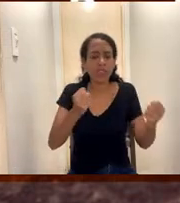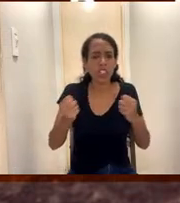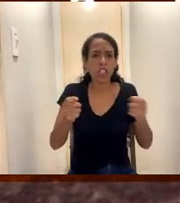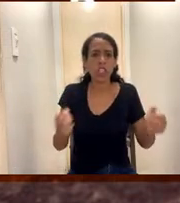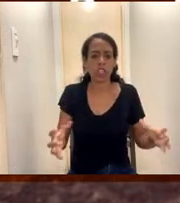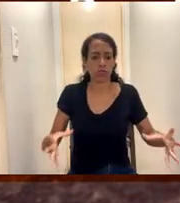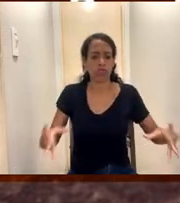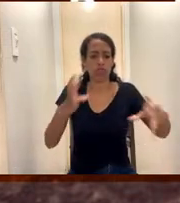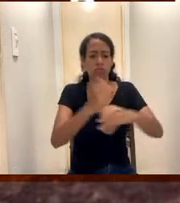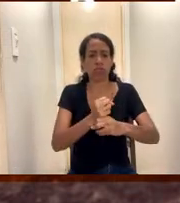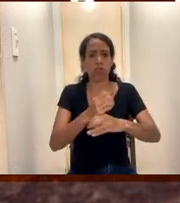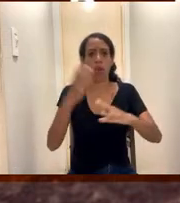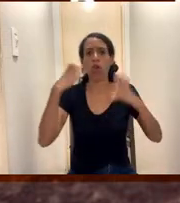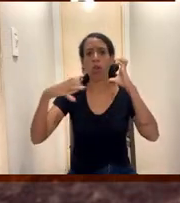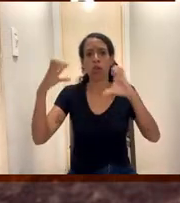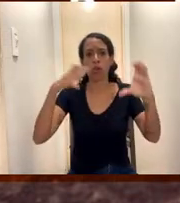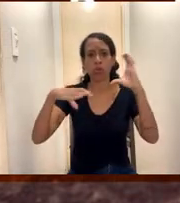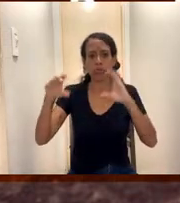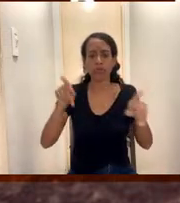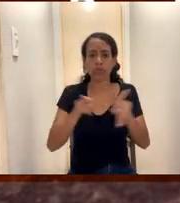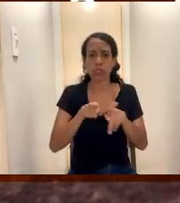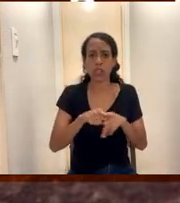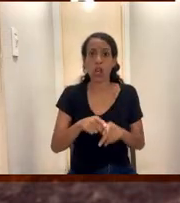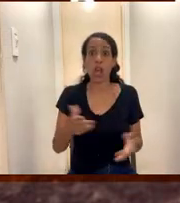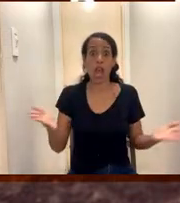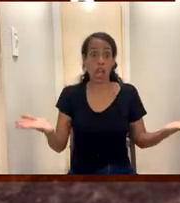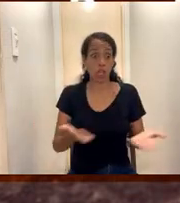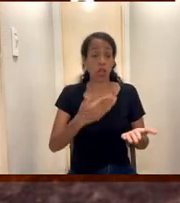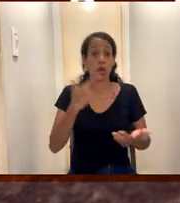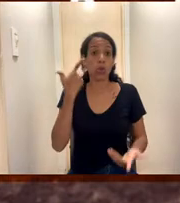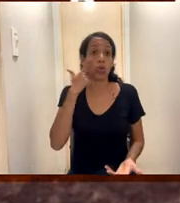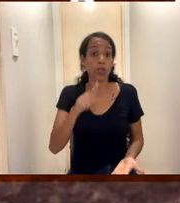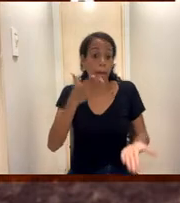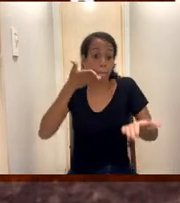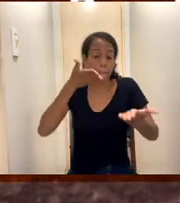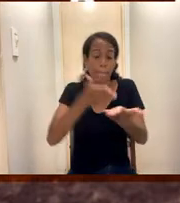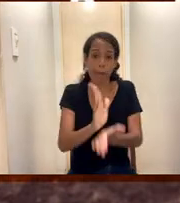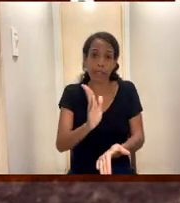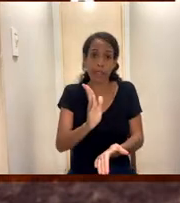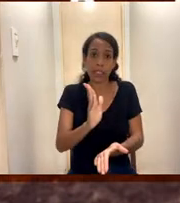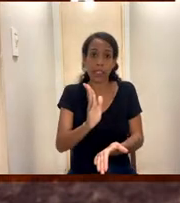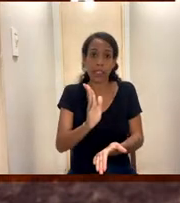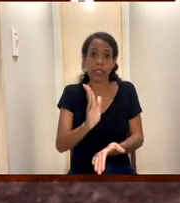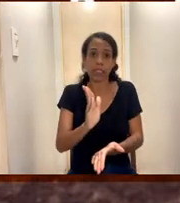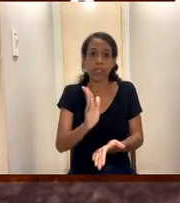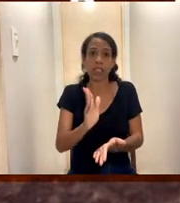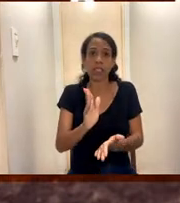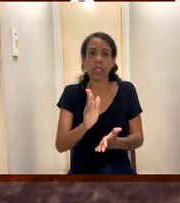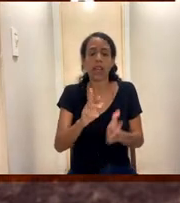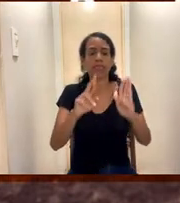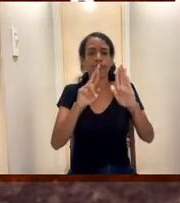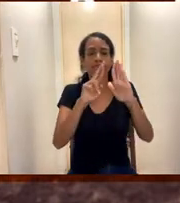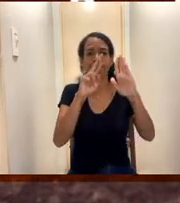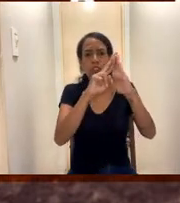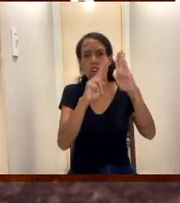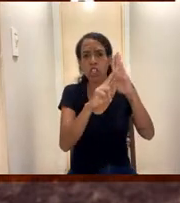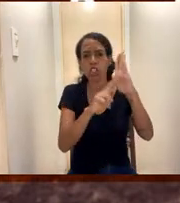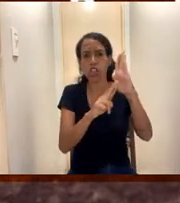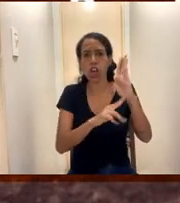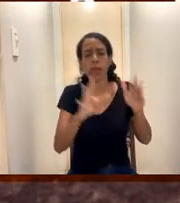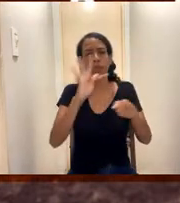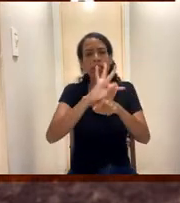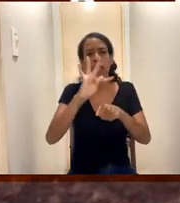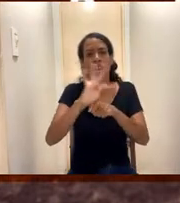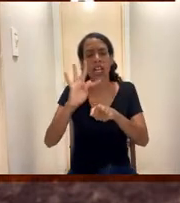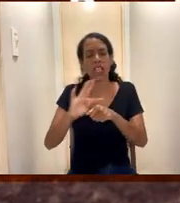de Psicologia, nós conseguimos aprovar algumas notas técnicas e